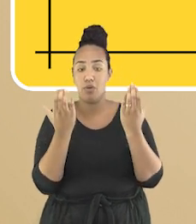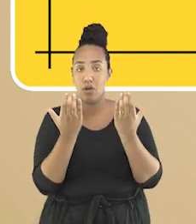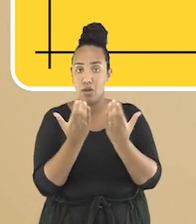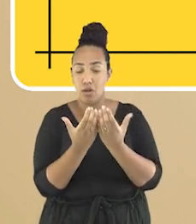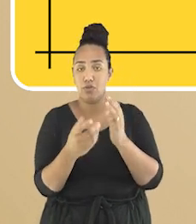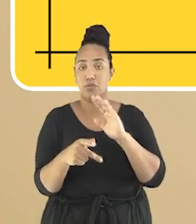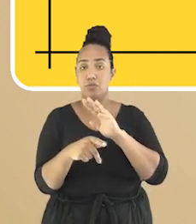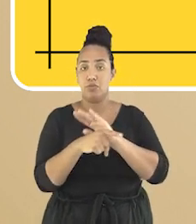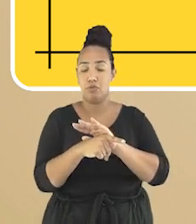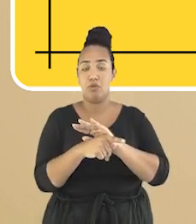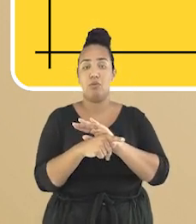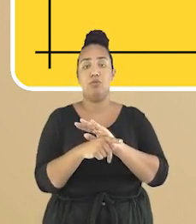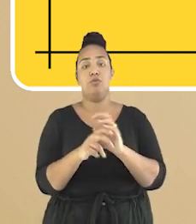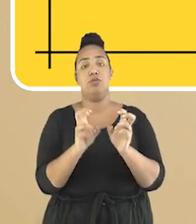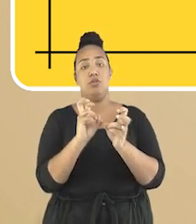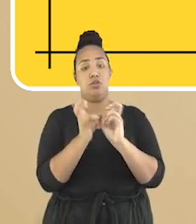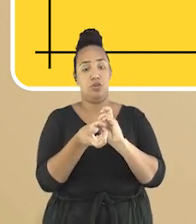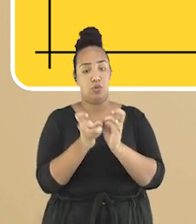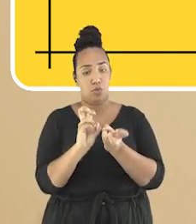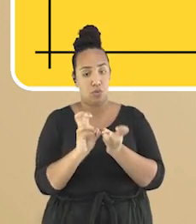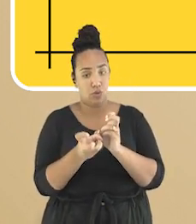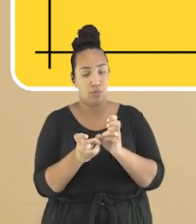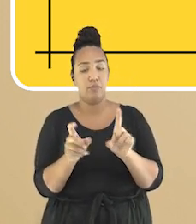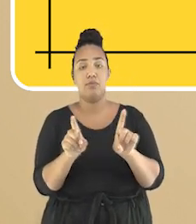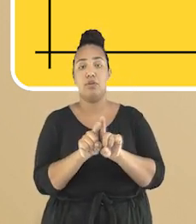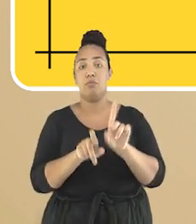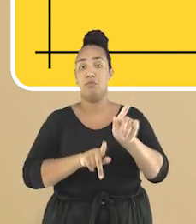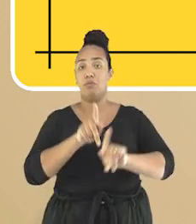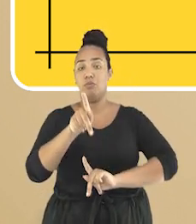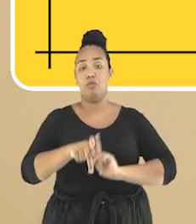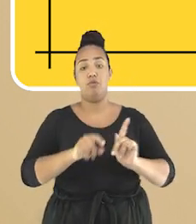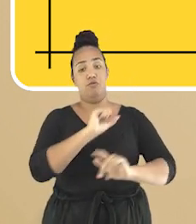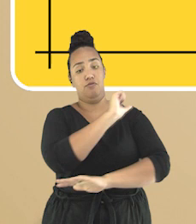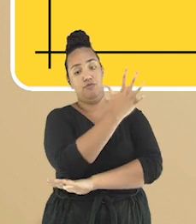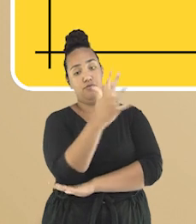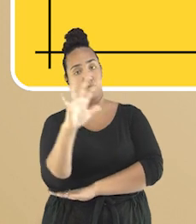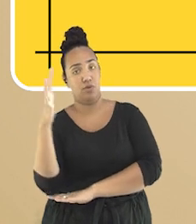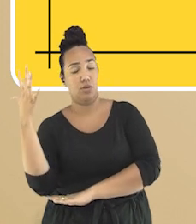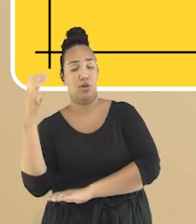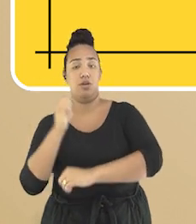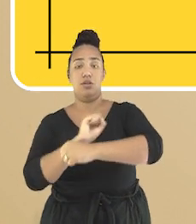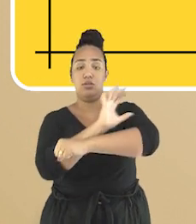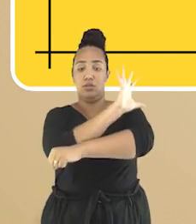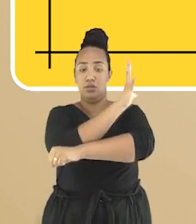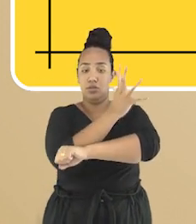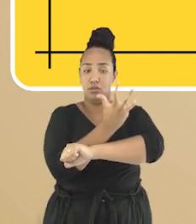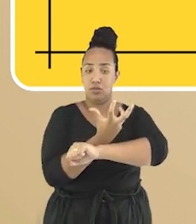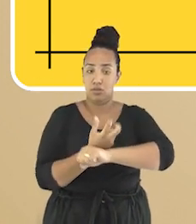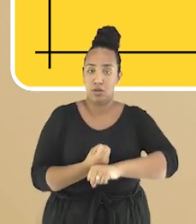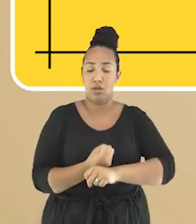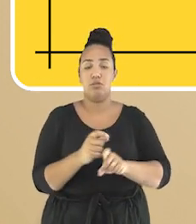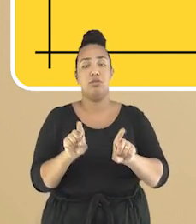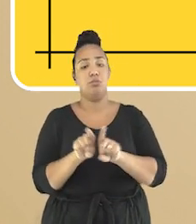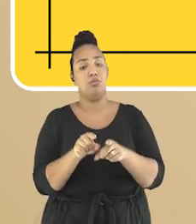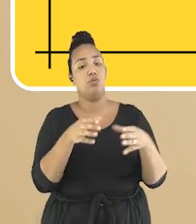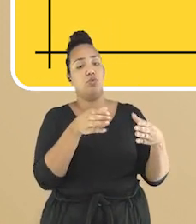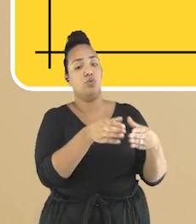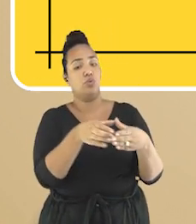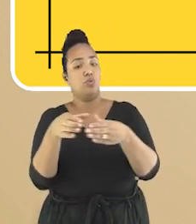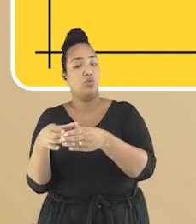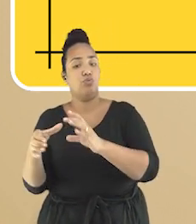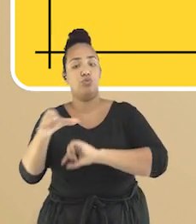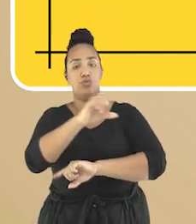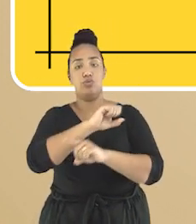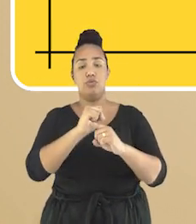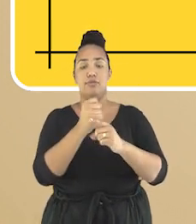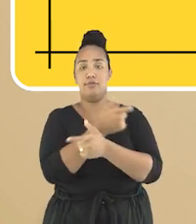de quilombos, de povos da floresta e do cerrado, de ribeirinhos e caiçaras, entre outros grupos